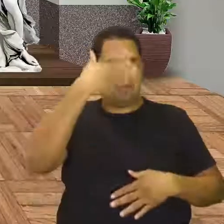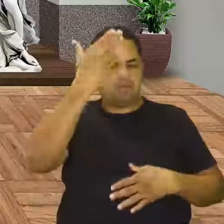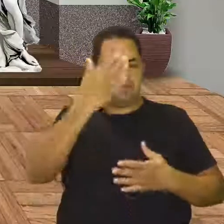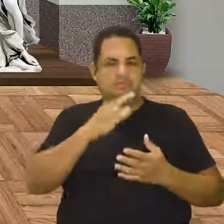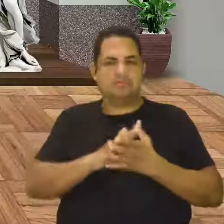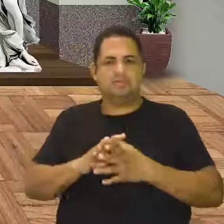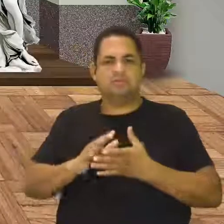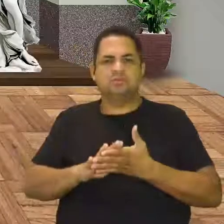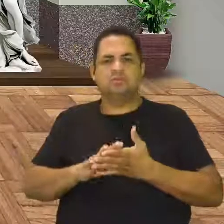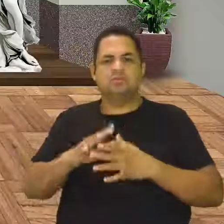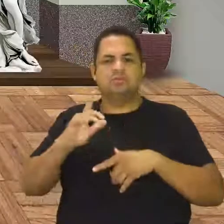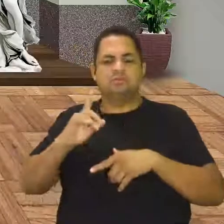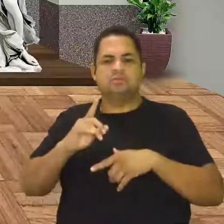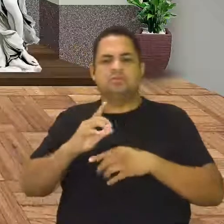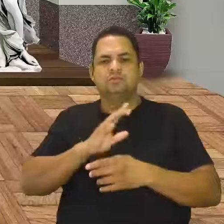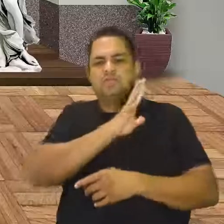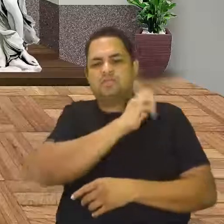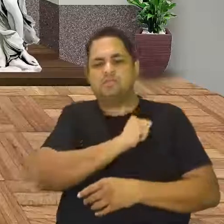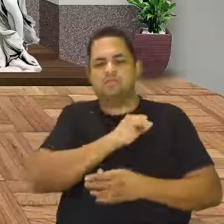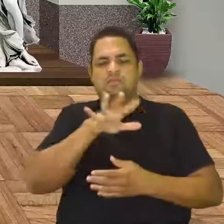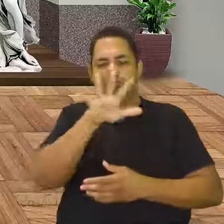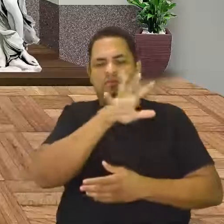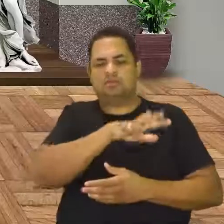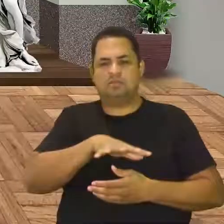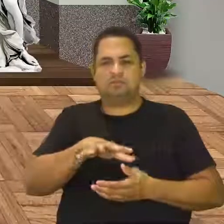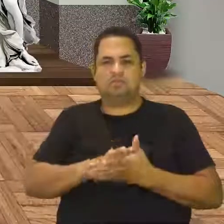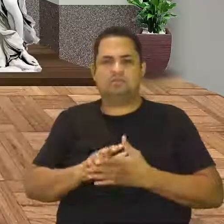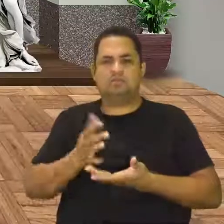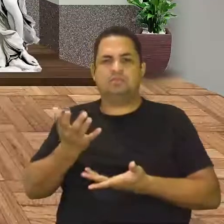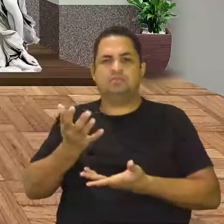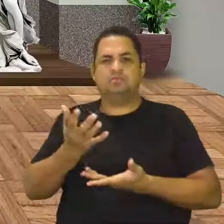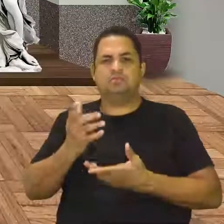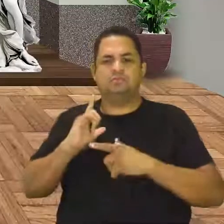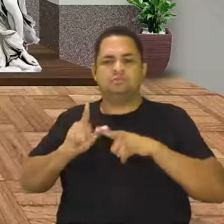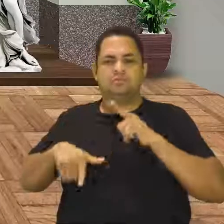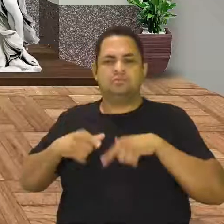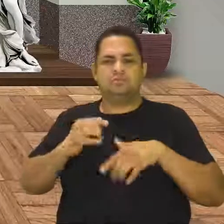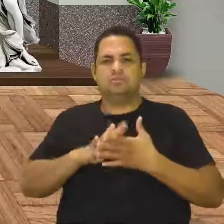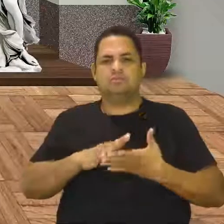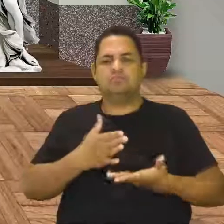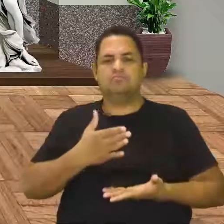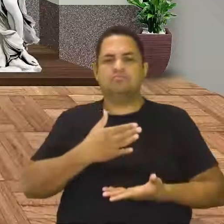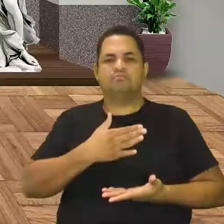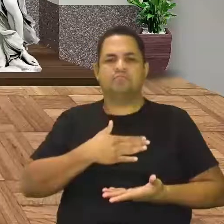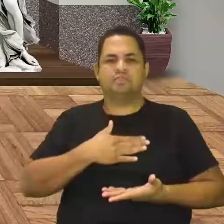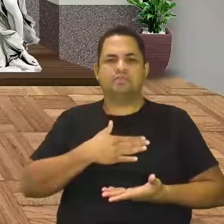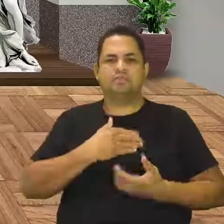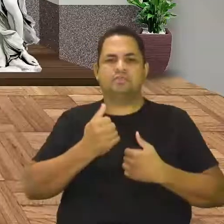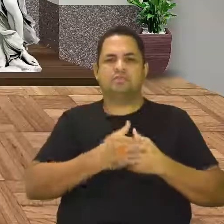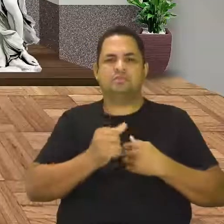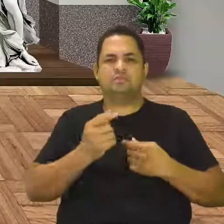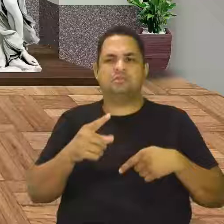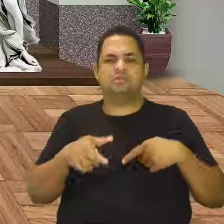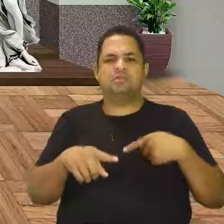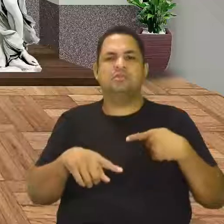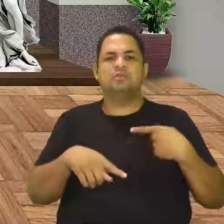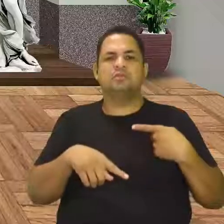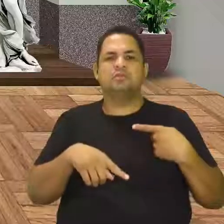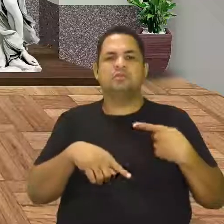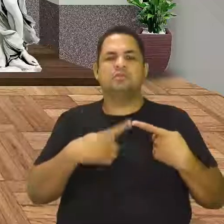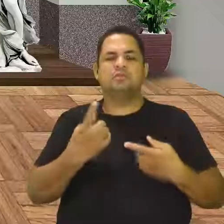Um povo sem terra vindo ocupar uma terra que já tinha povo. Agora, o povo que